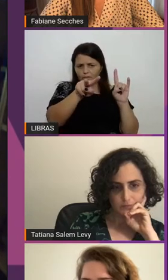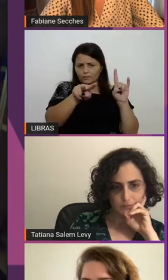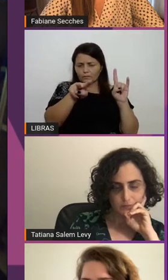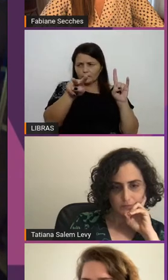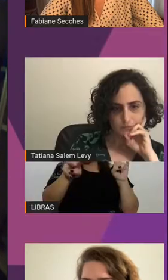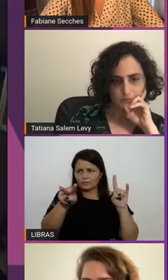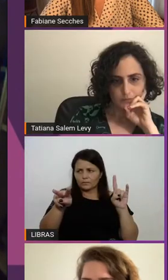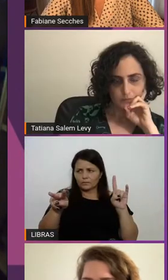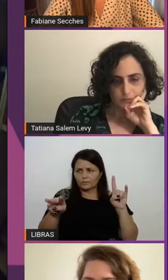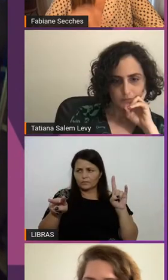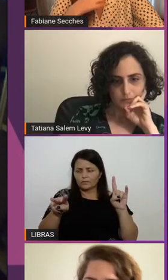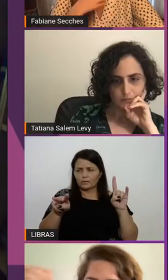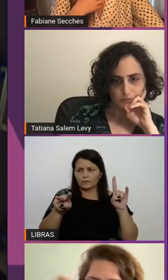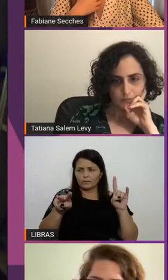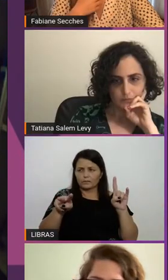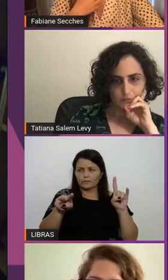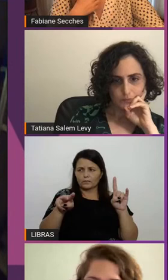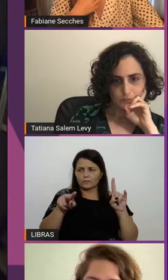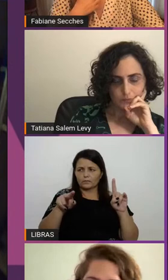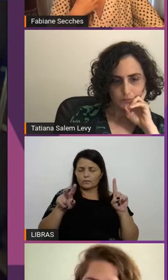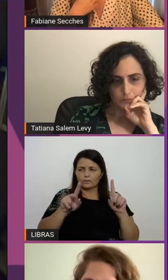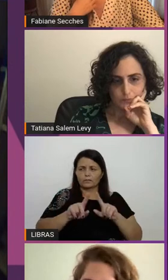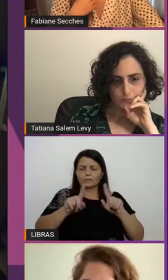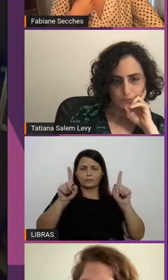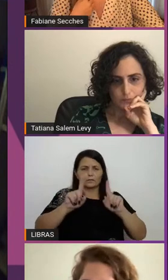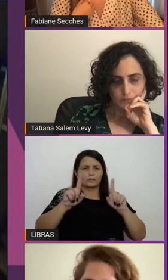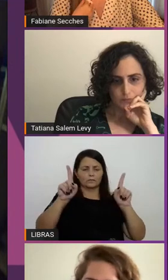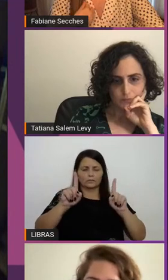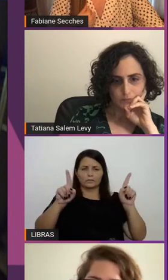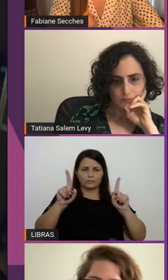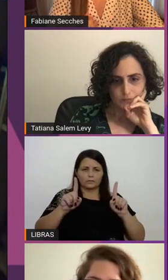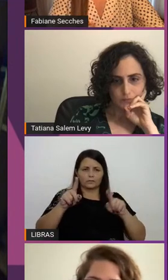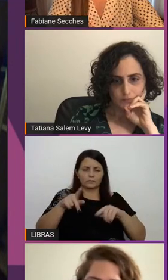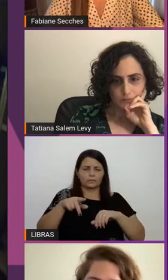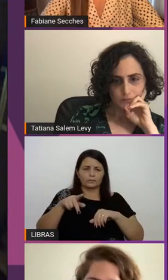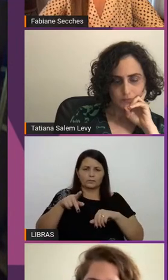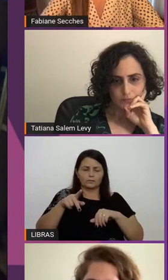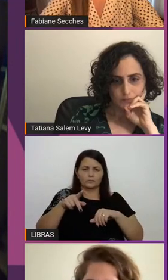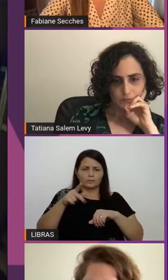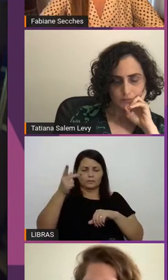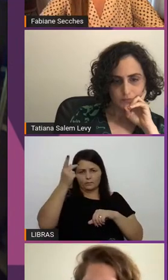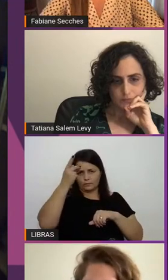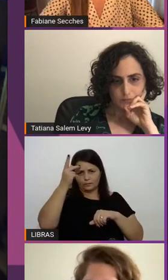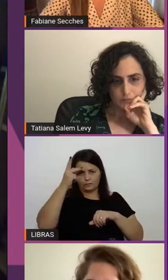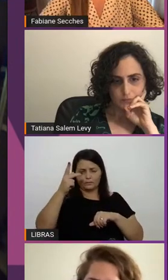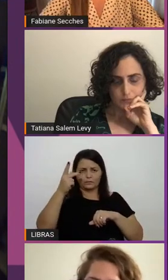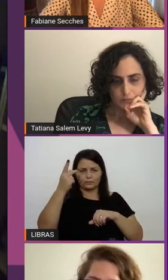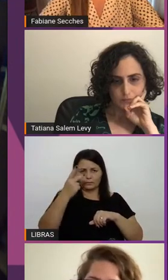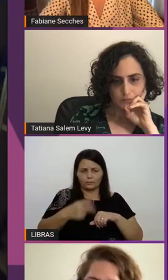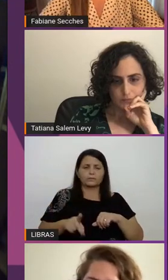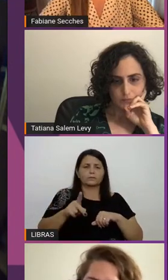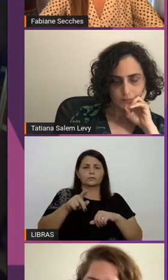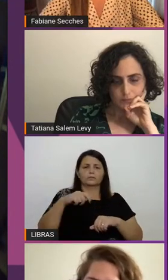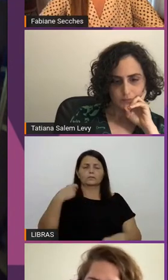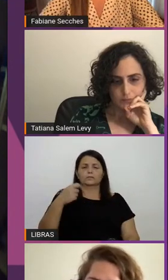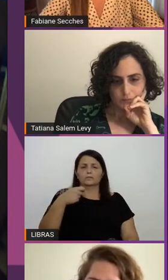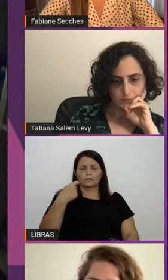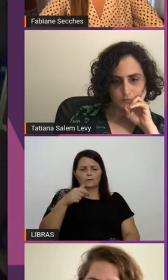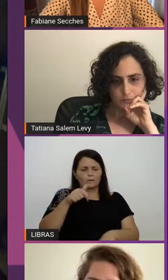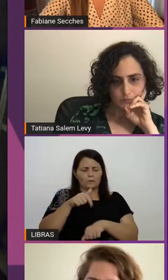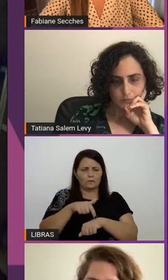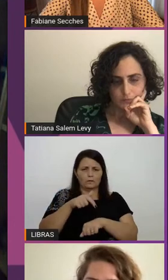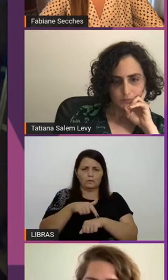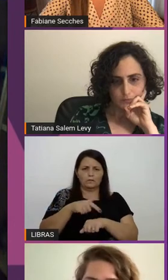caso como de camarote as manifestações que aconteciam na paulista e Houve um momento em que